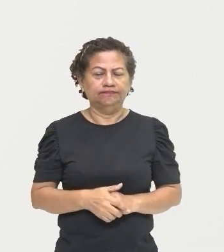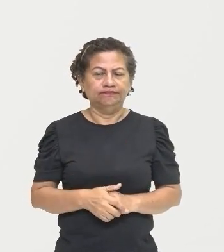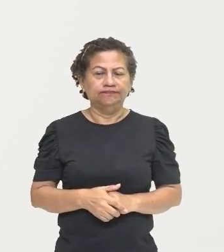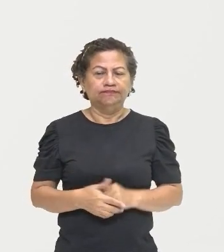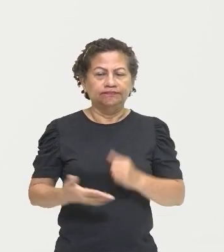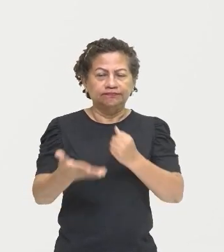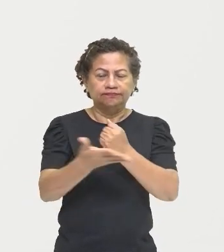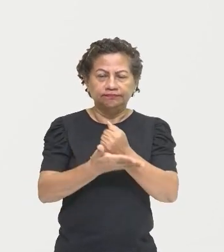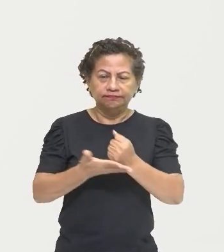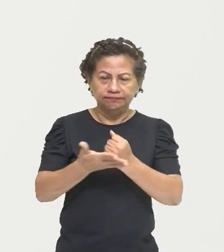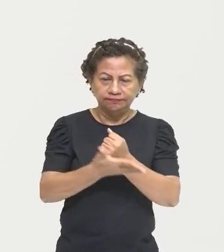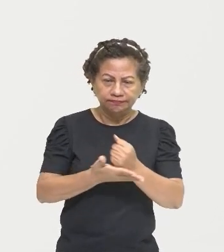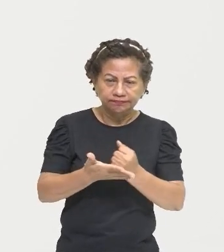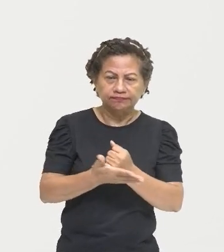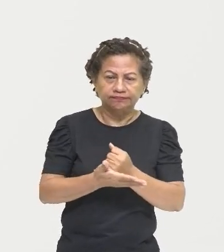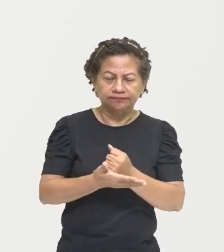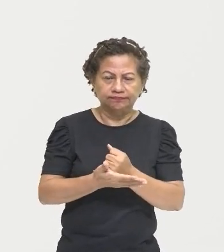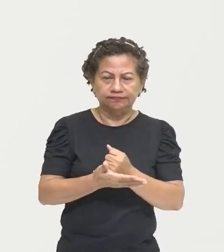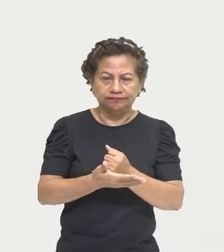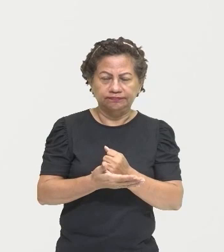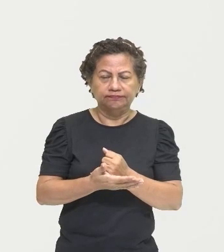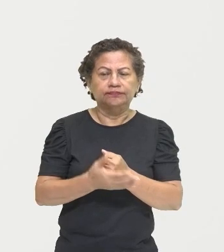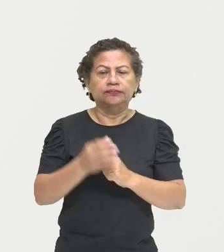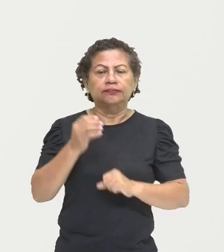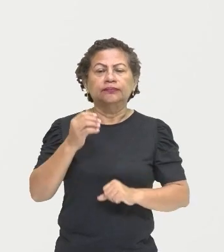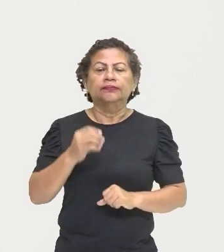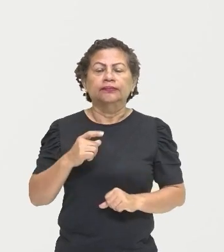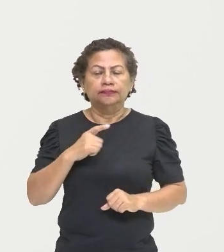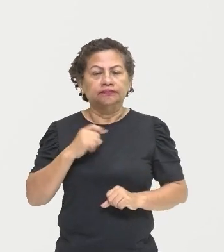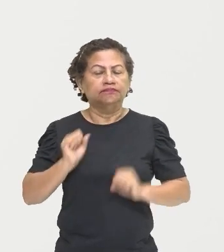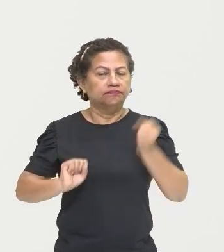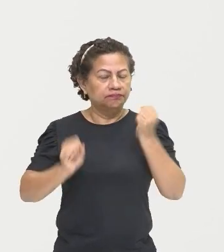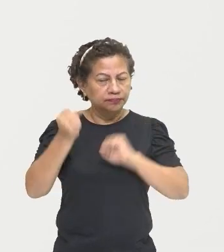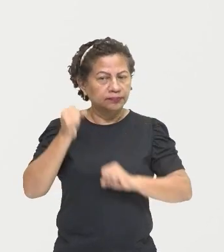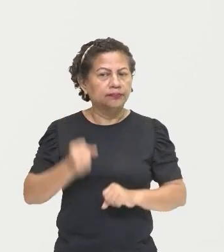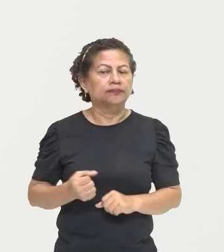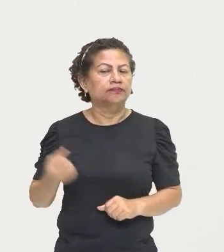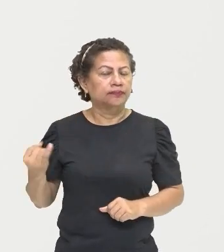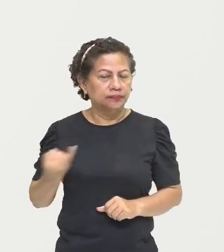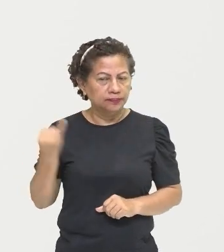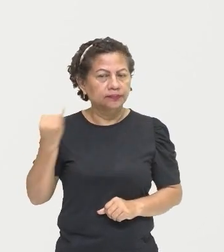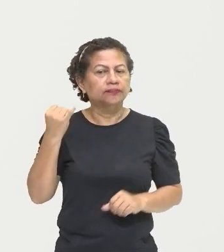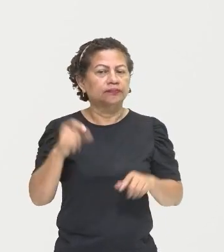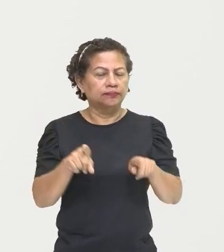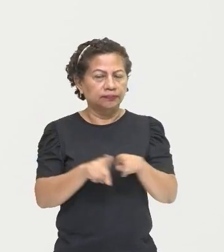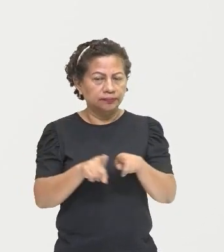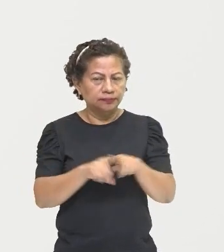alicerce a atividade industrial. É importante que vocês tenham isso em mente também. E